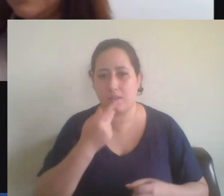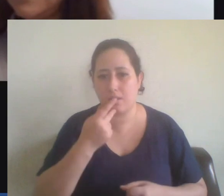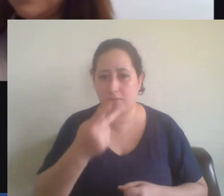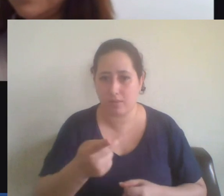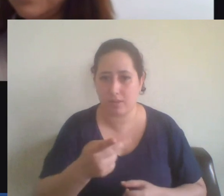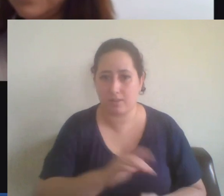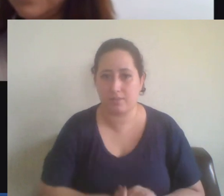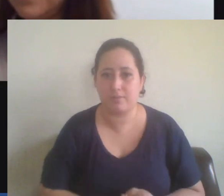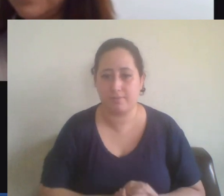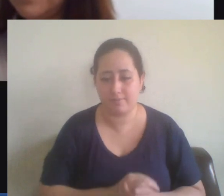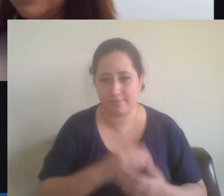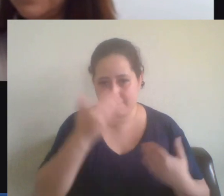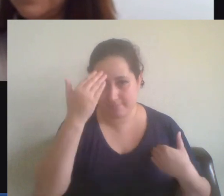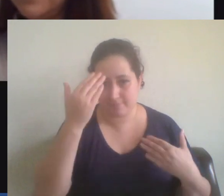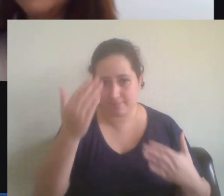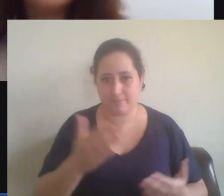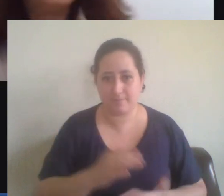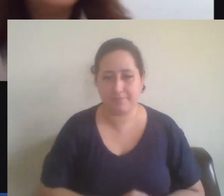Obrigado.